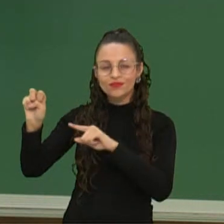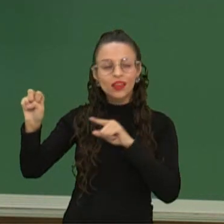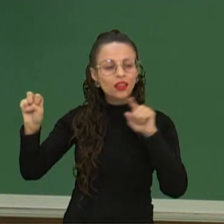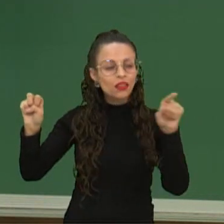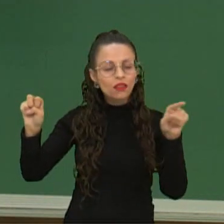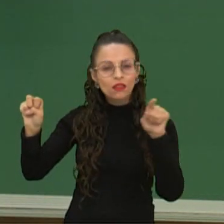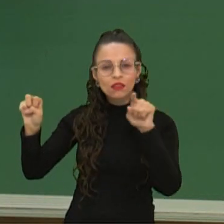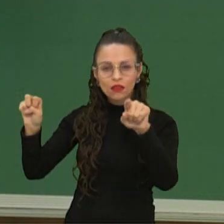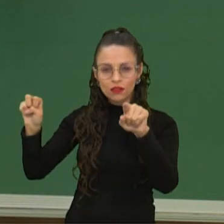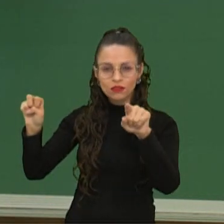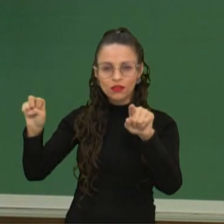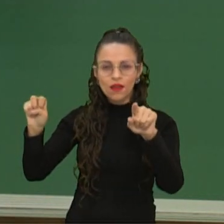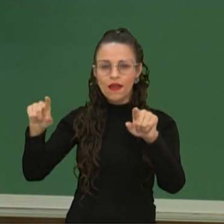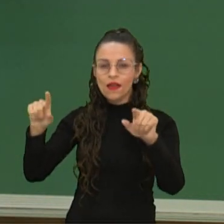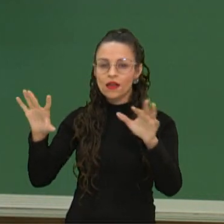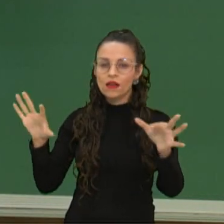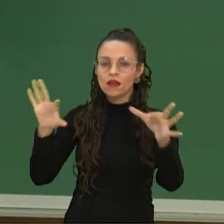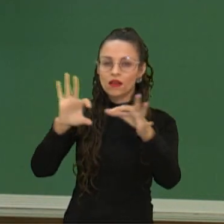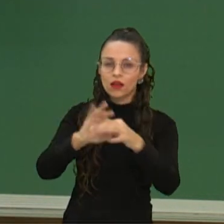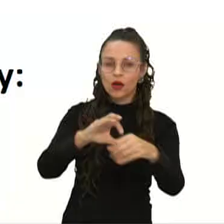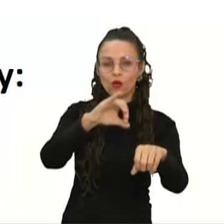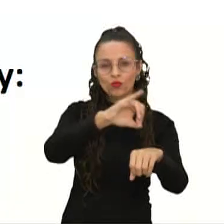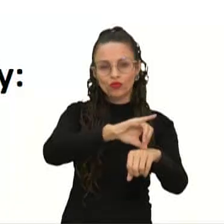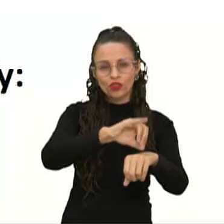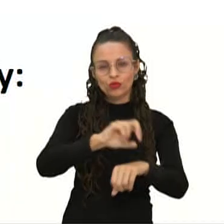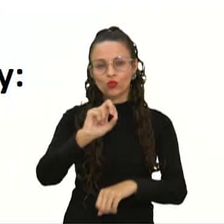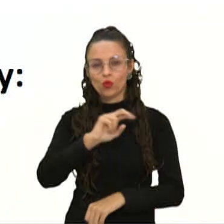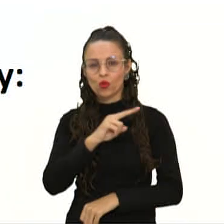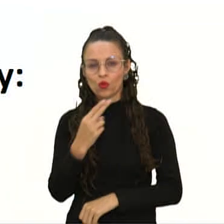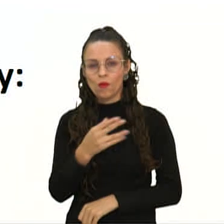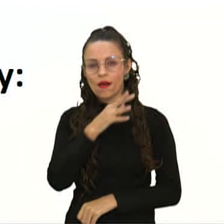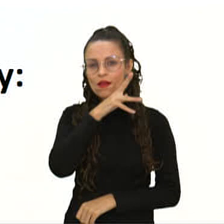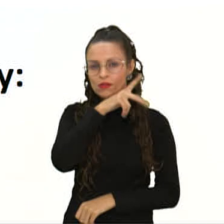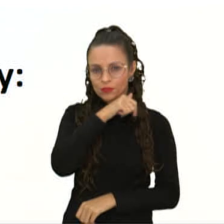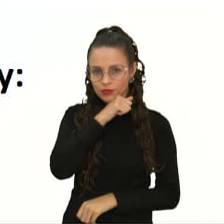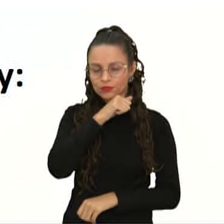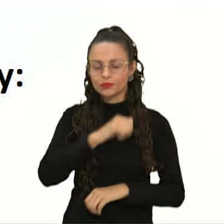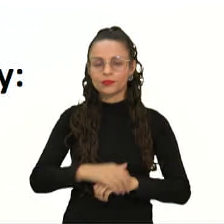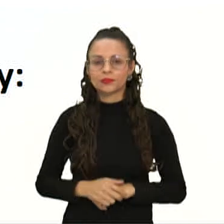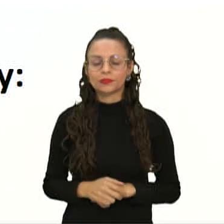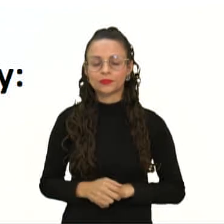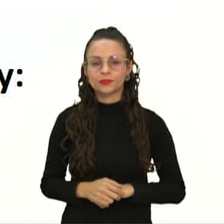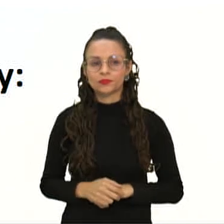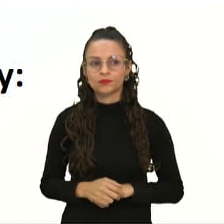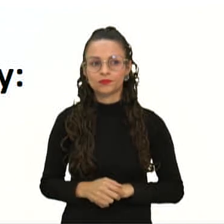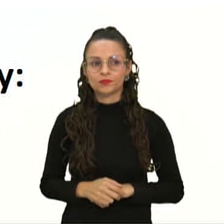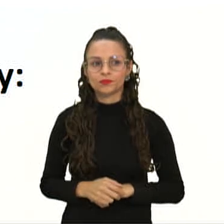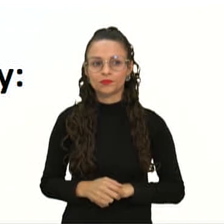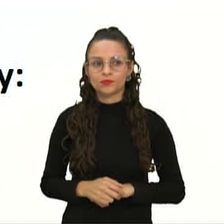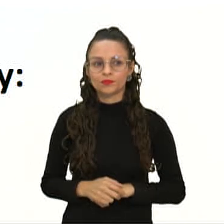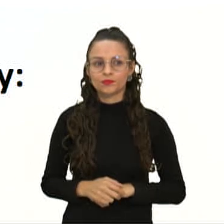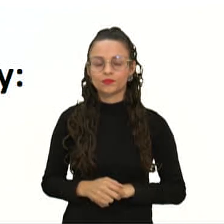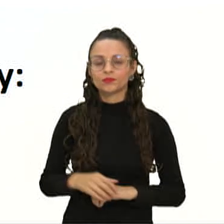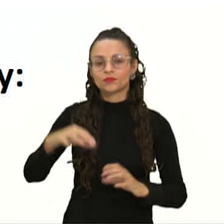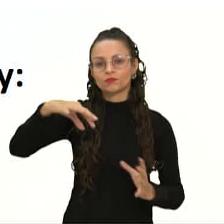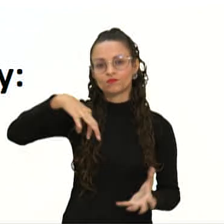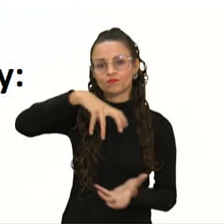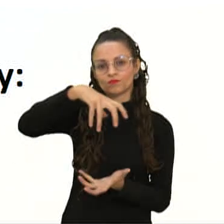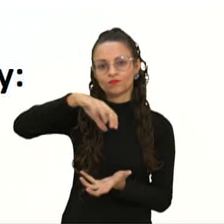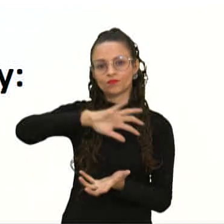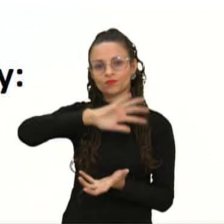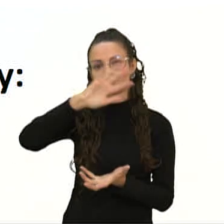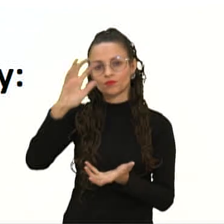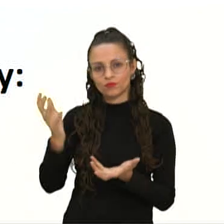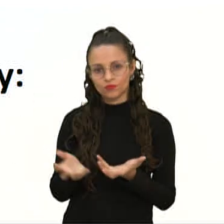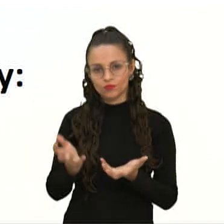se referir a objetos ou a animais. E aqui, no caso, ele está se referindo à superfície da Terra e não